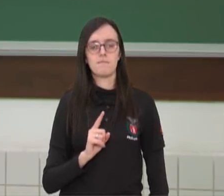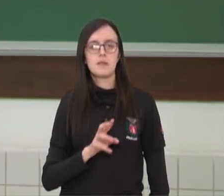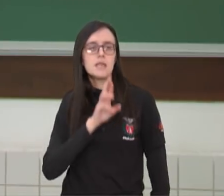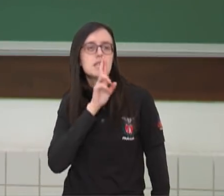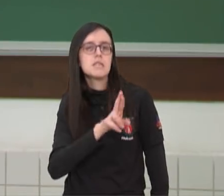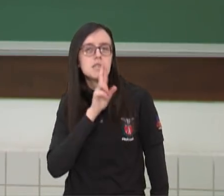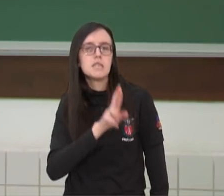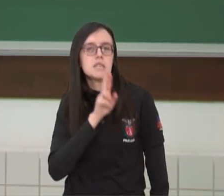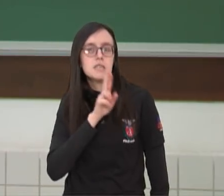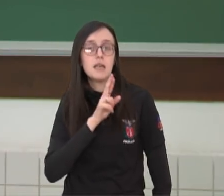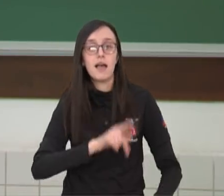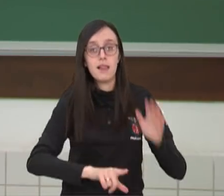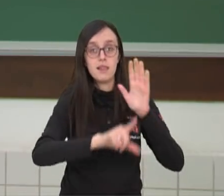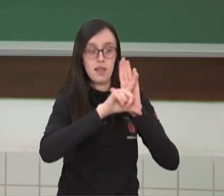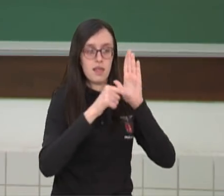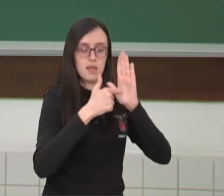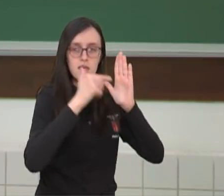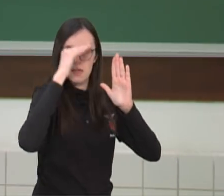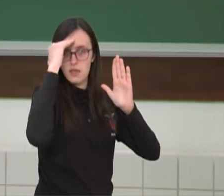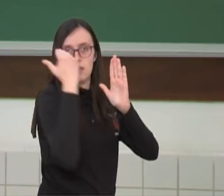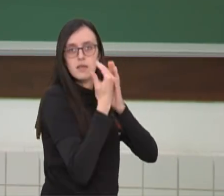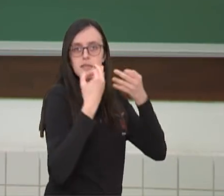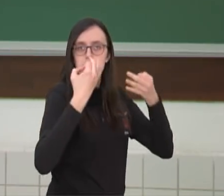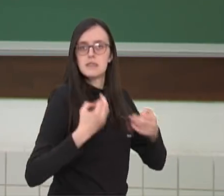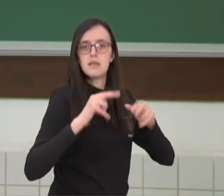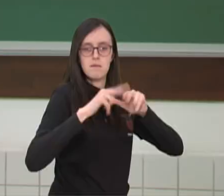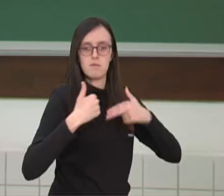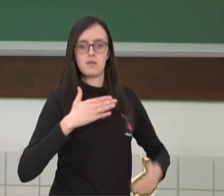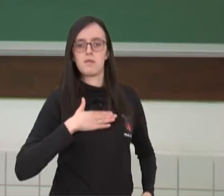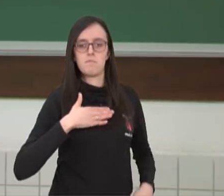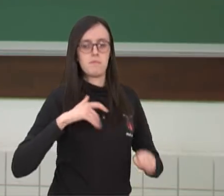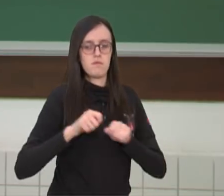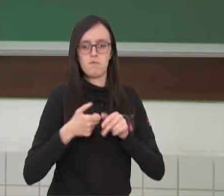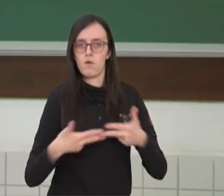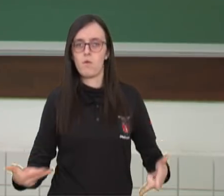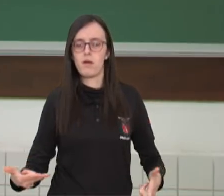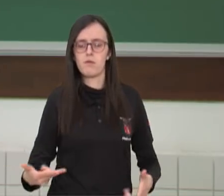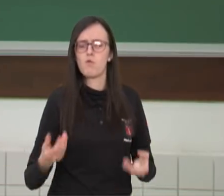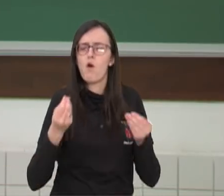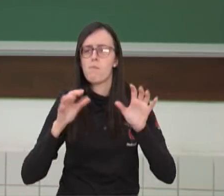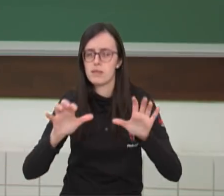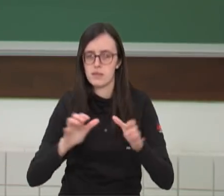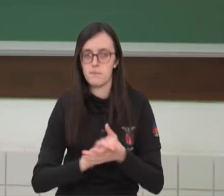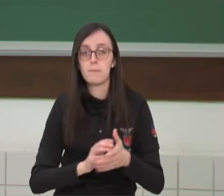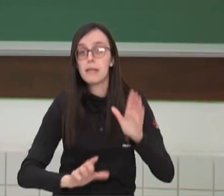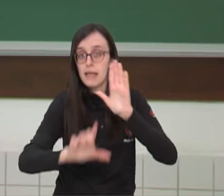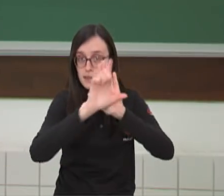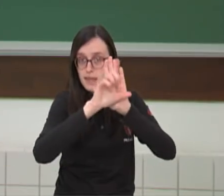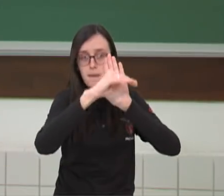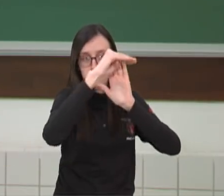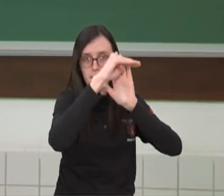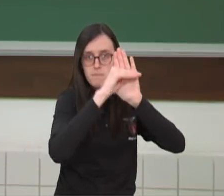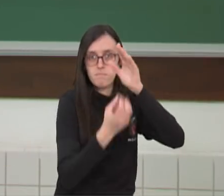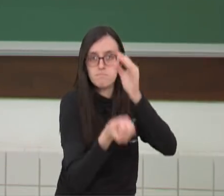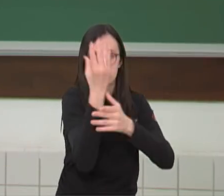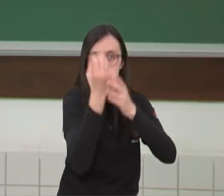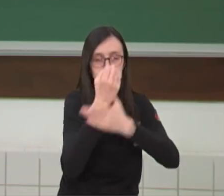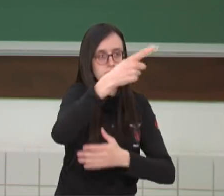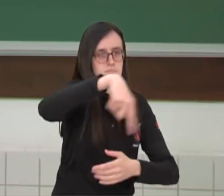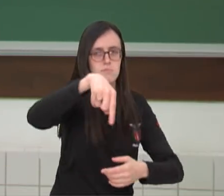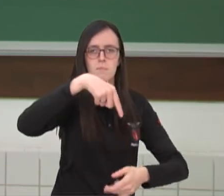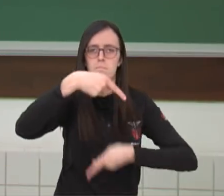responder na lei pelos seus atos. Ou seja, As leis criadas para uma sociedade